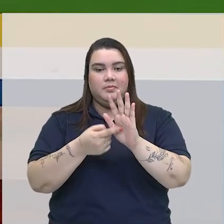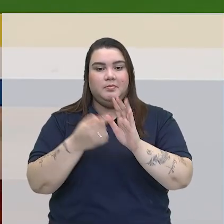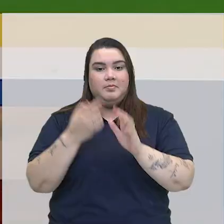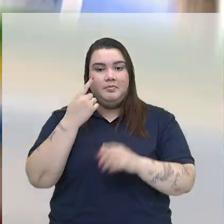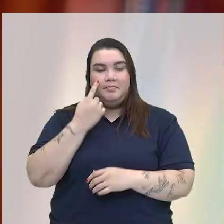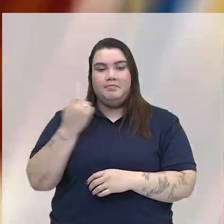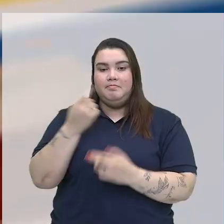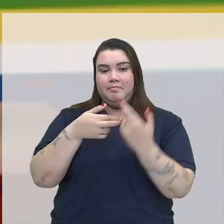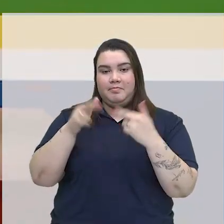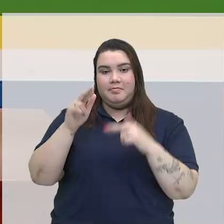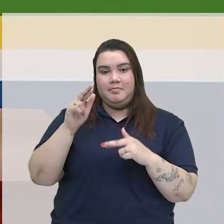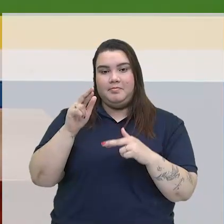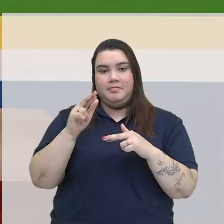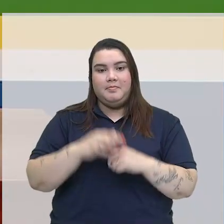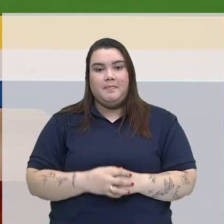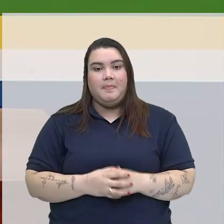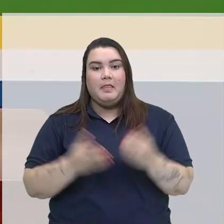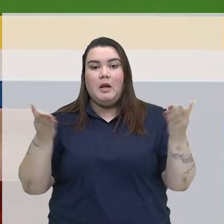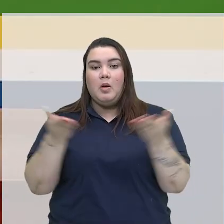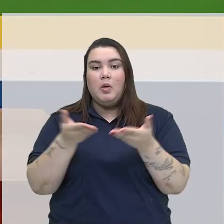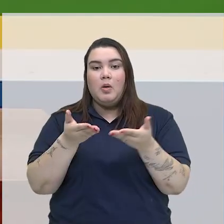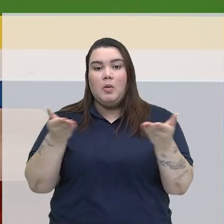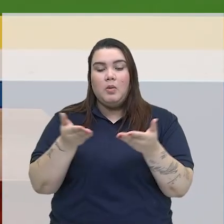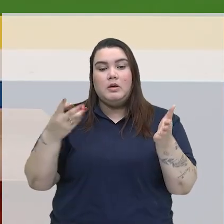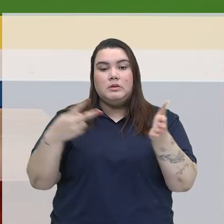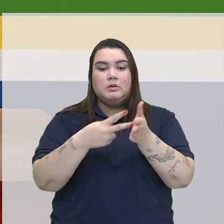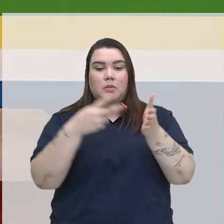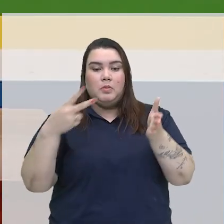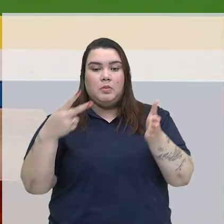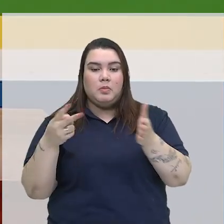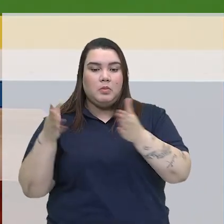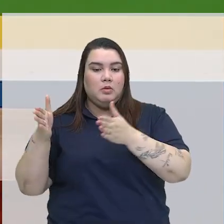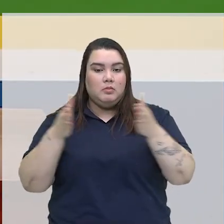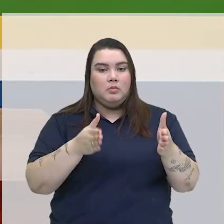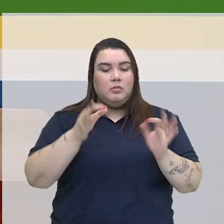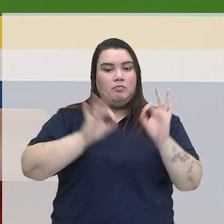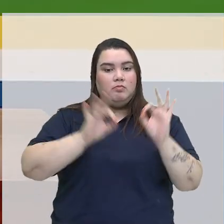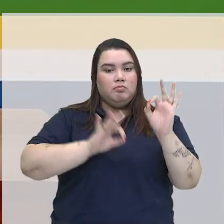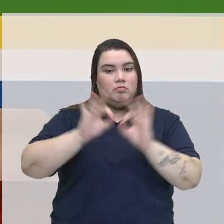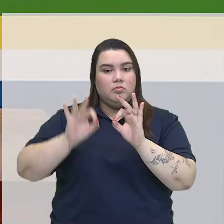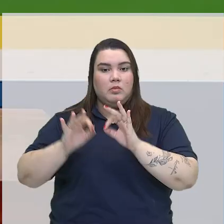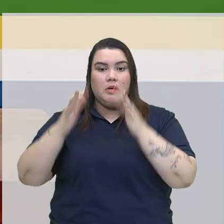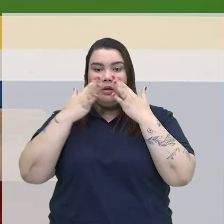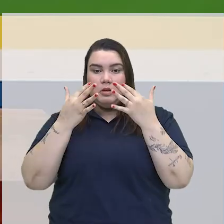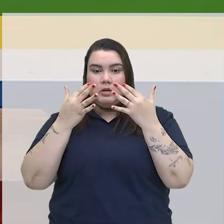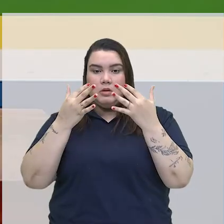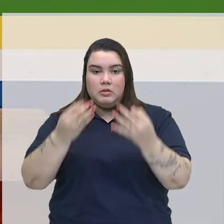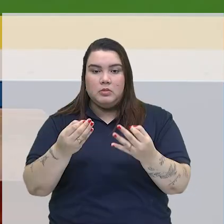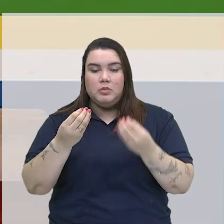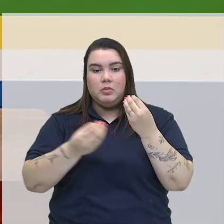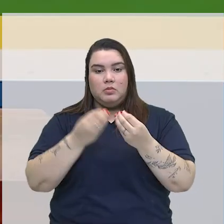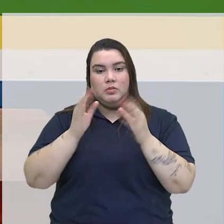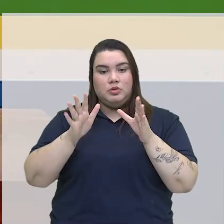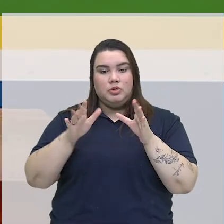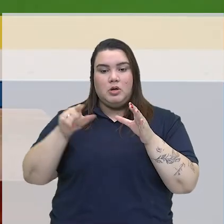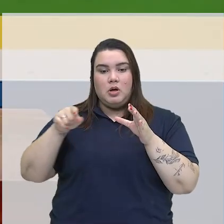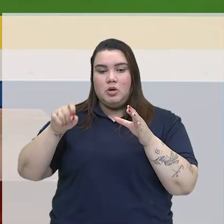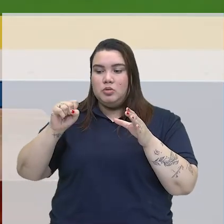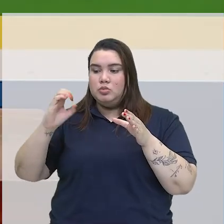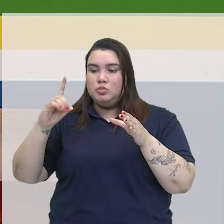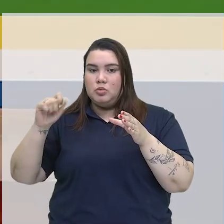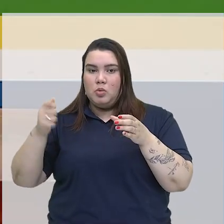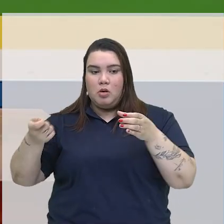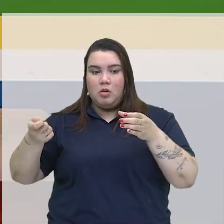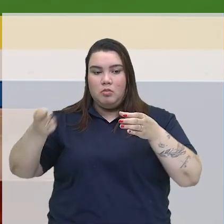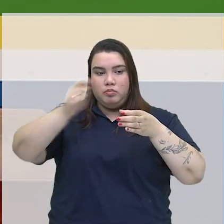essa reação acontecendo. Agora nós vamos para a segunda parte, então preste atenção que eu já coloquei aqui a soda cáustica. Vocês,